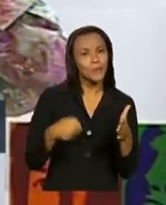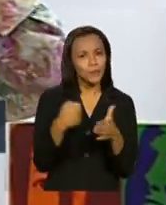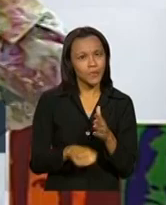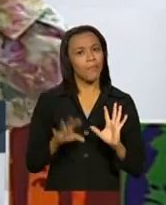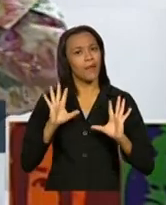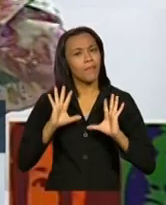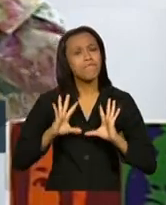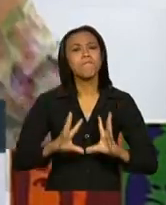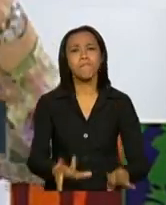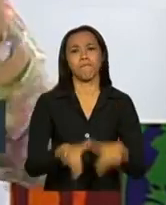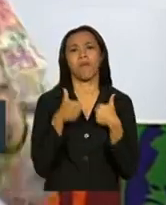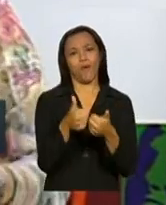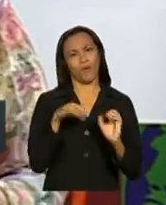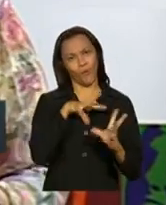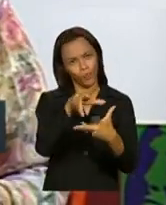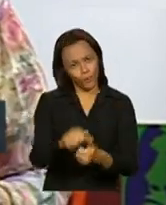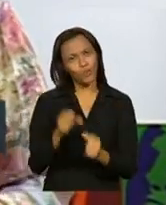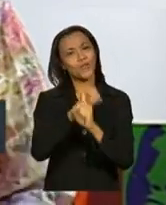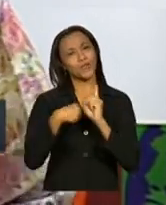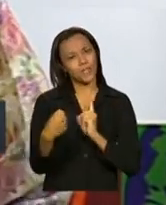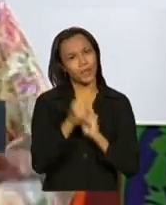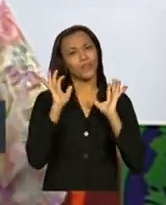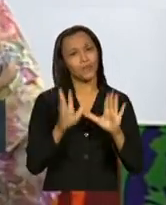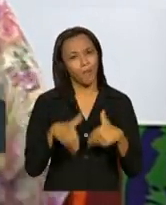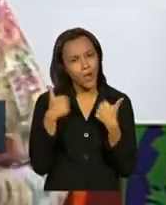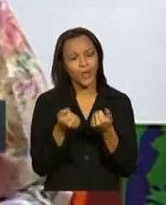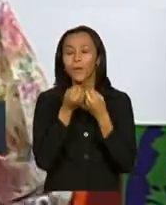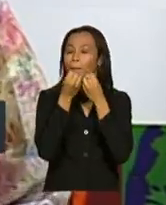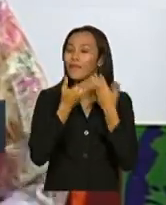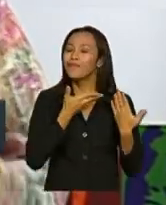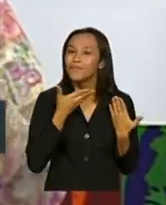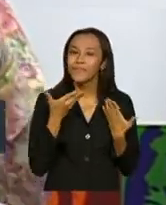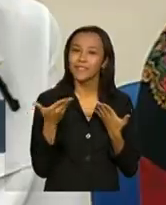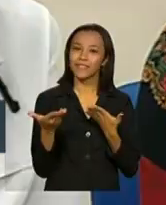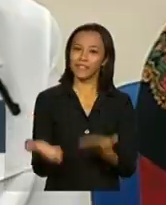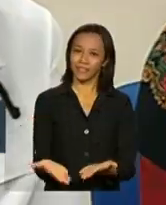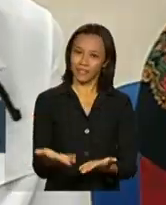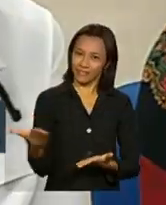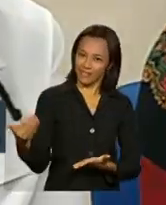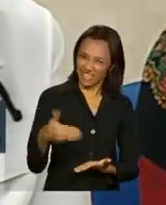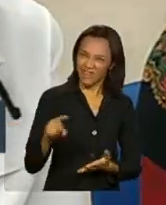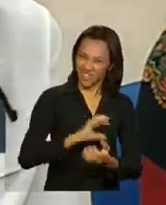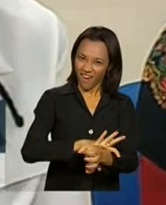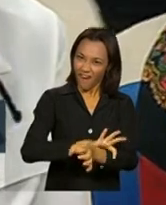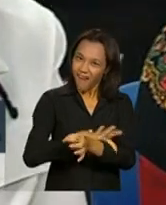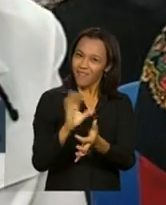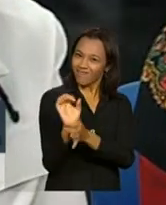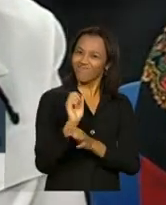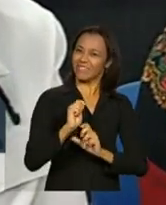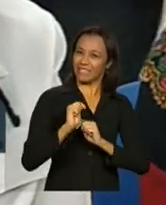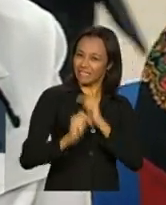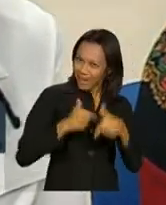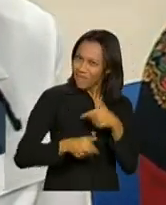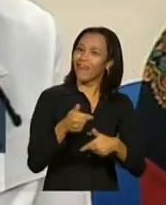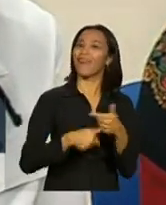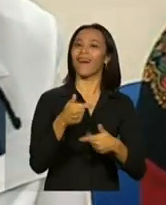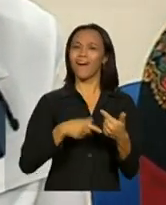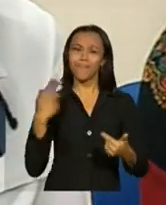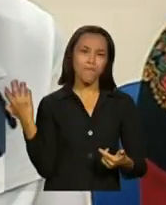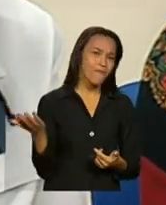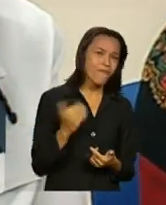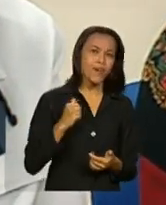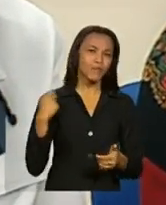um mundo melhor e uma sociedade melhor seja bem-vinda arregace as mangas e vamos à